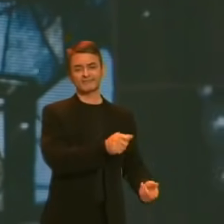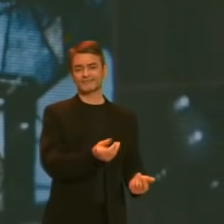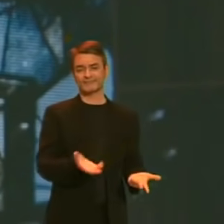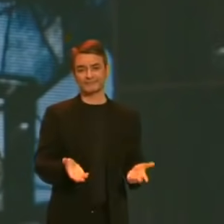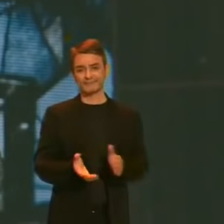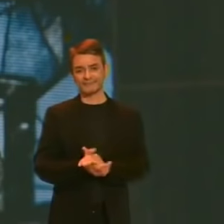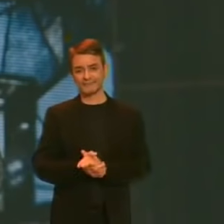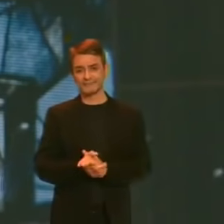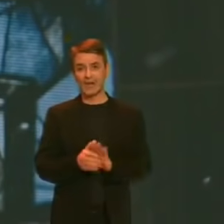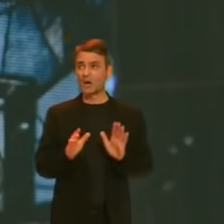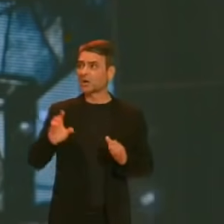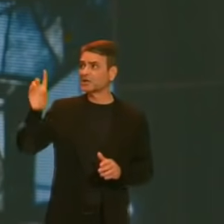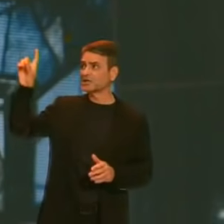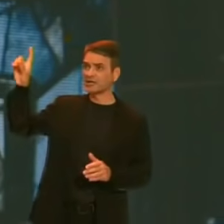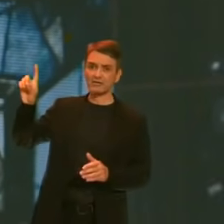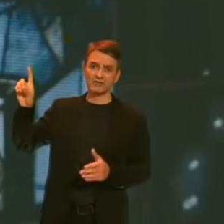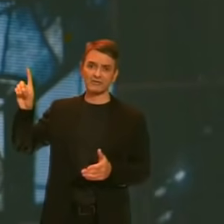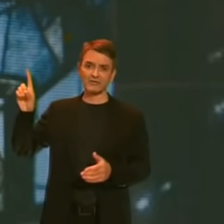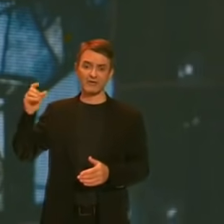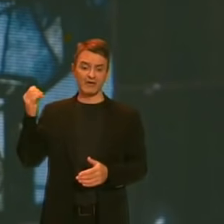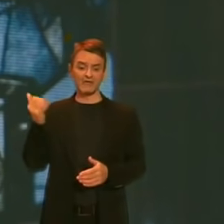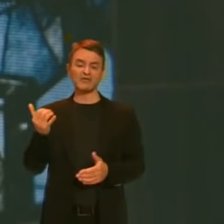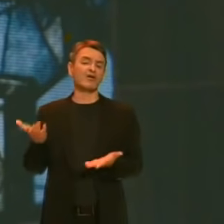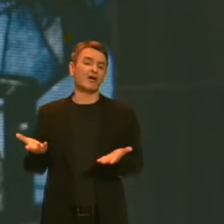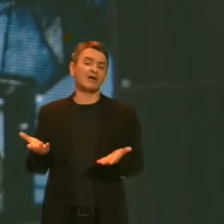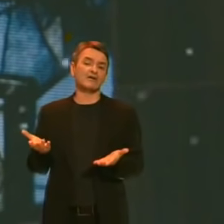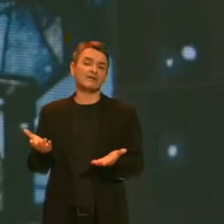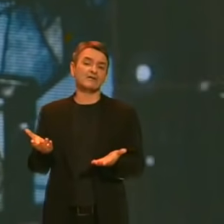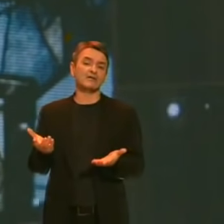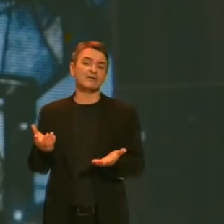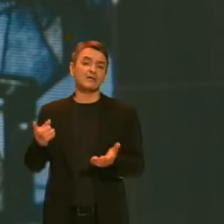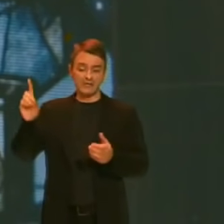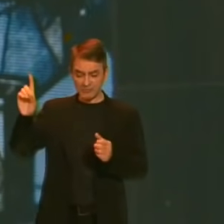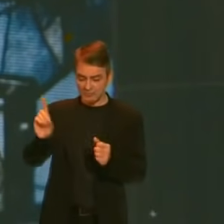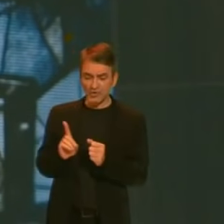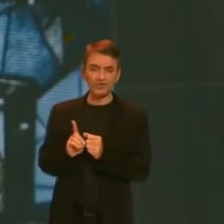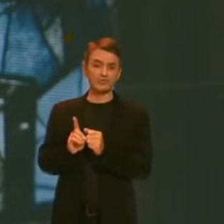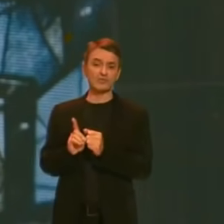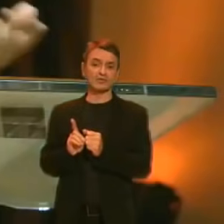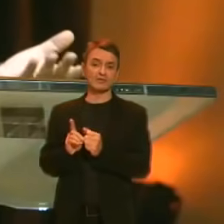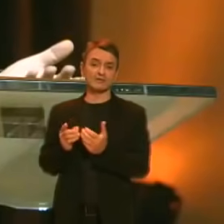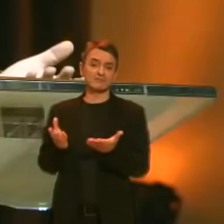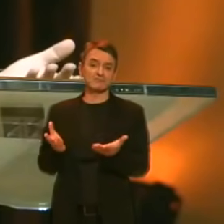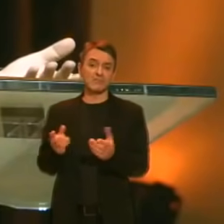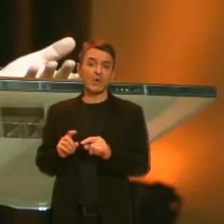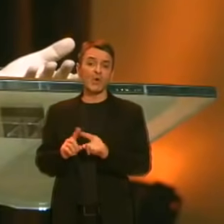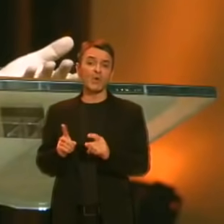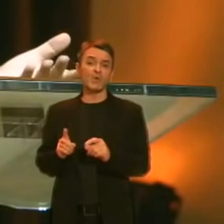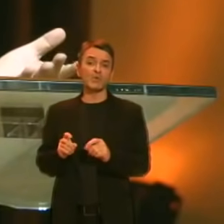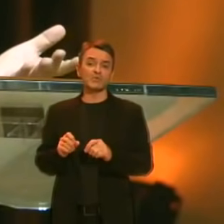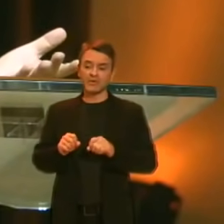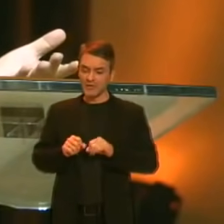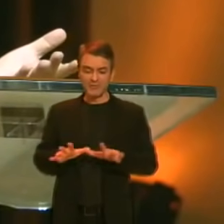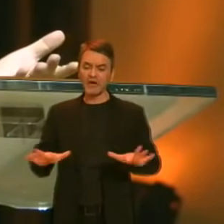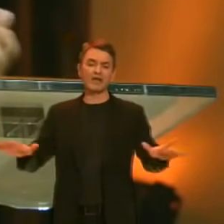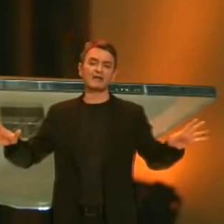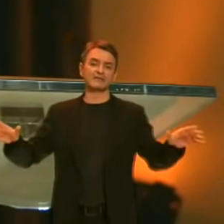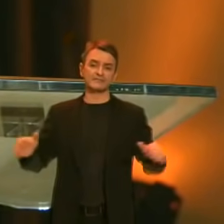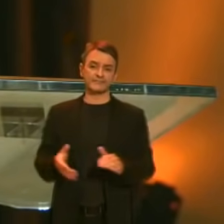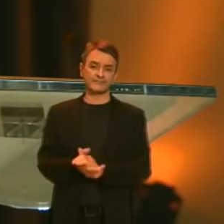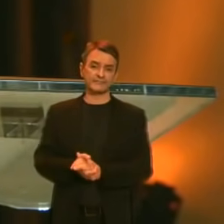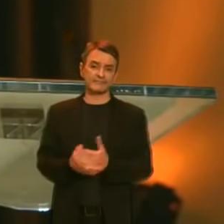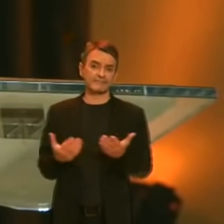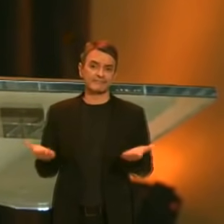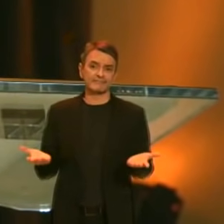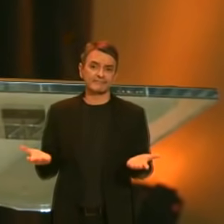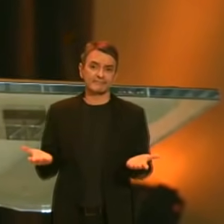Quem comigo não ajunta, espalha, disse Jesus. Ou é ou não é. Se você